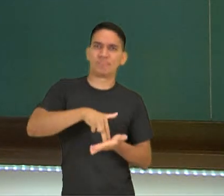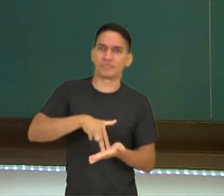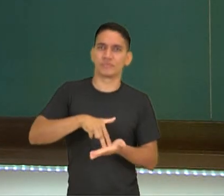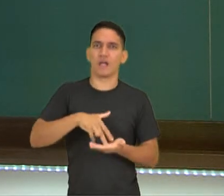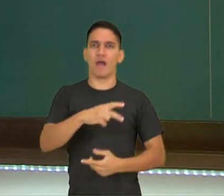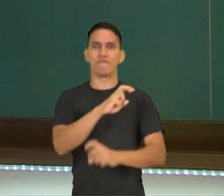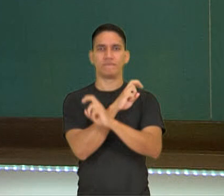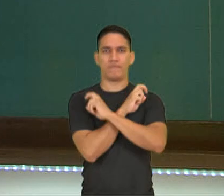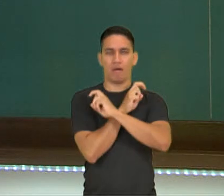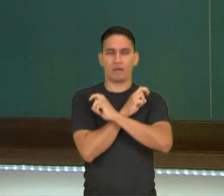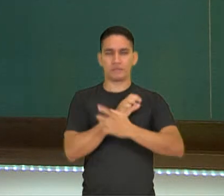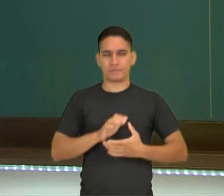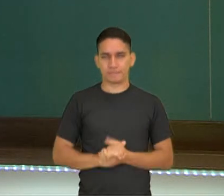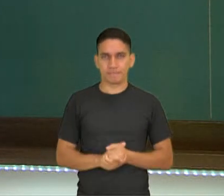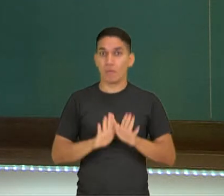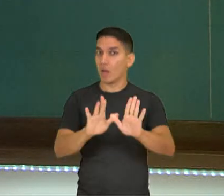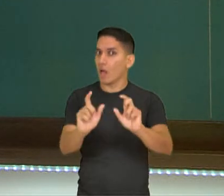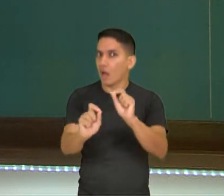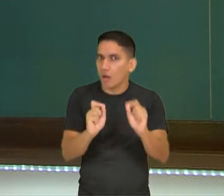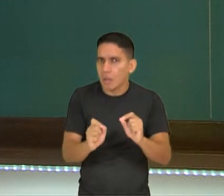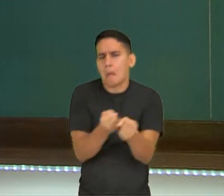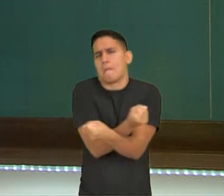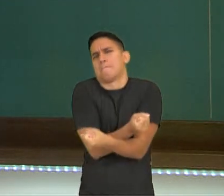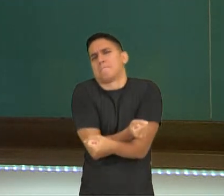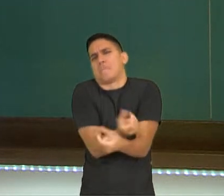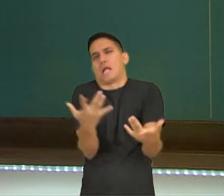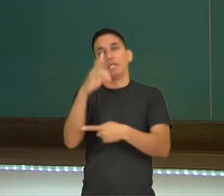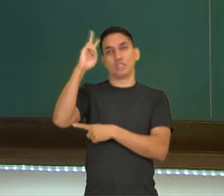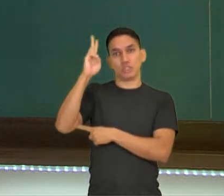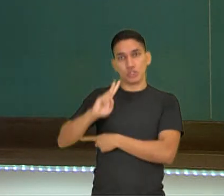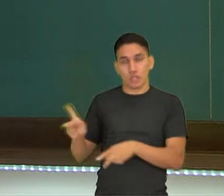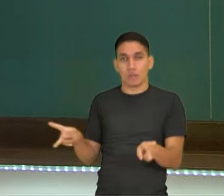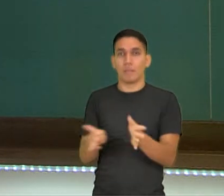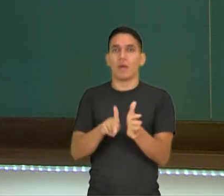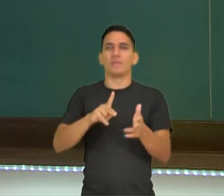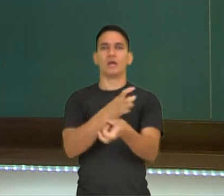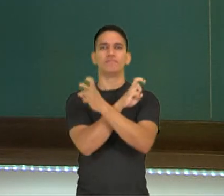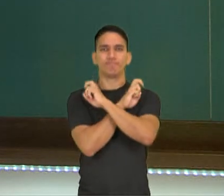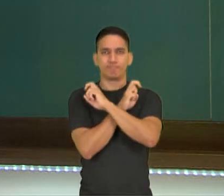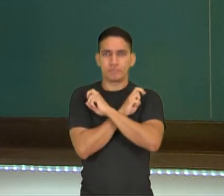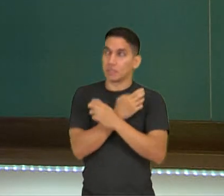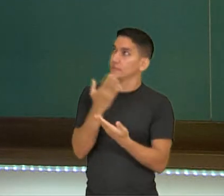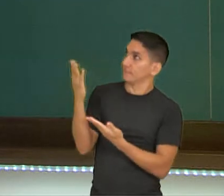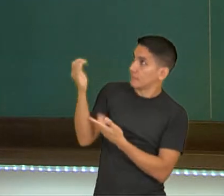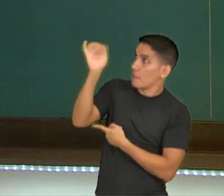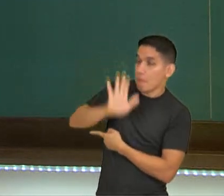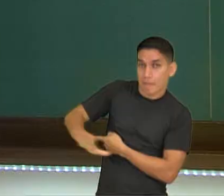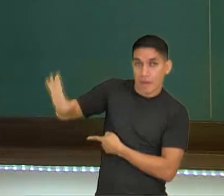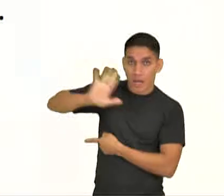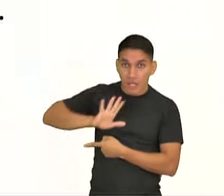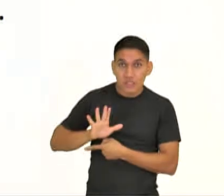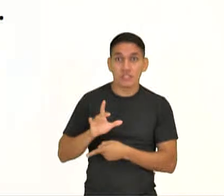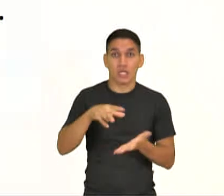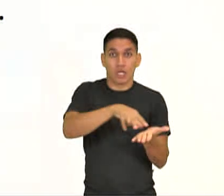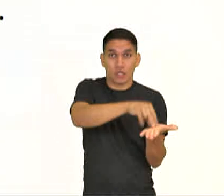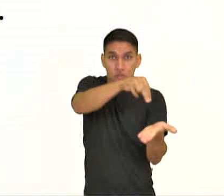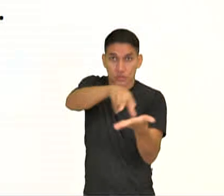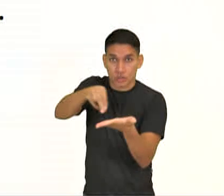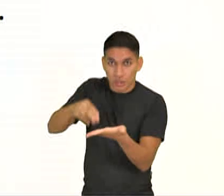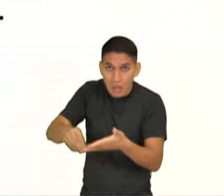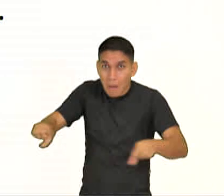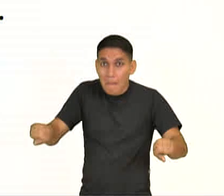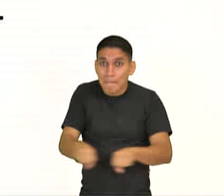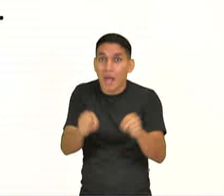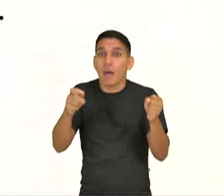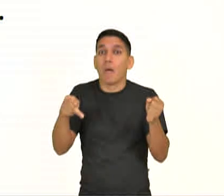faraônico. No entanto, muito dessa história, desses faraós cuxitas que vocês estão vendo a imagem, foi destruído nos